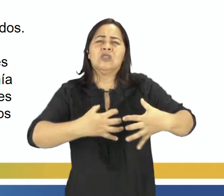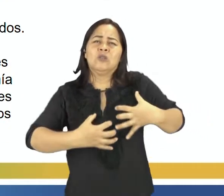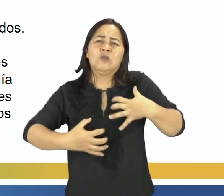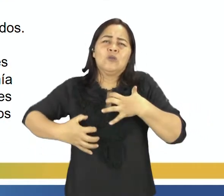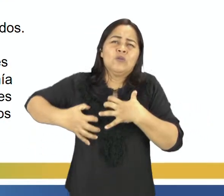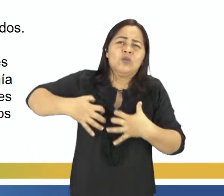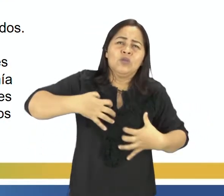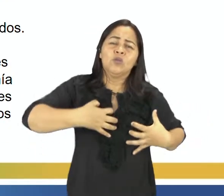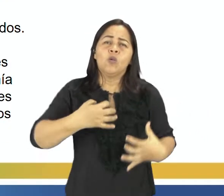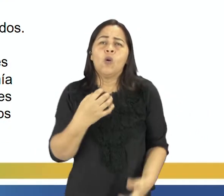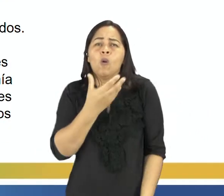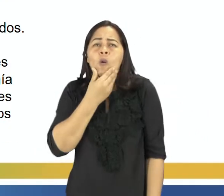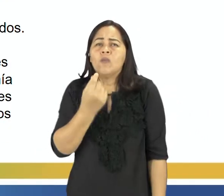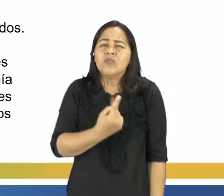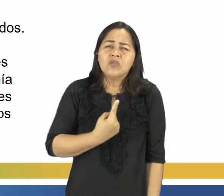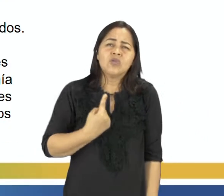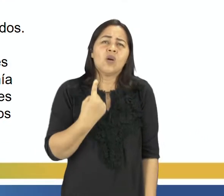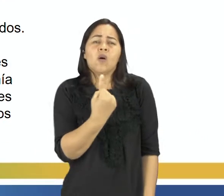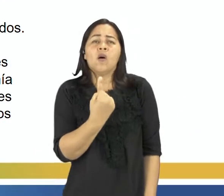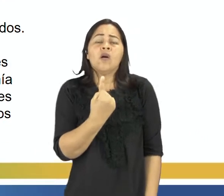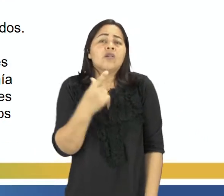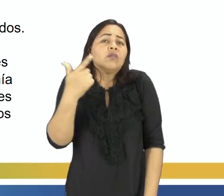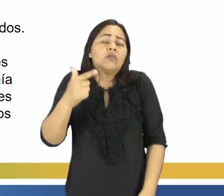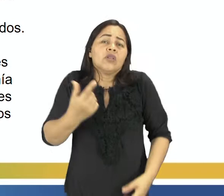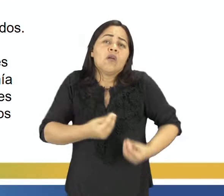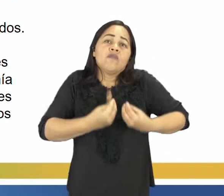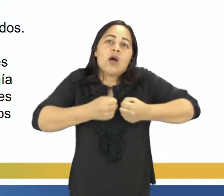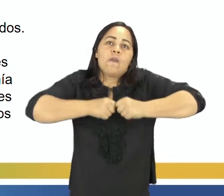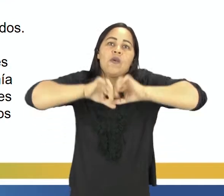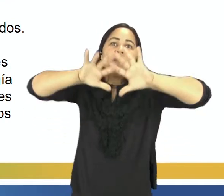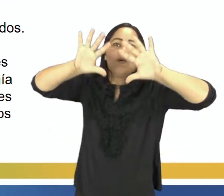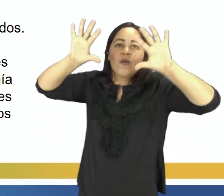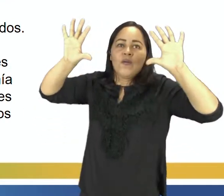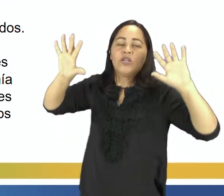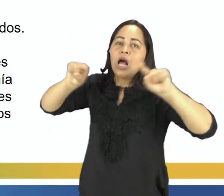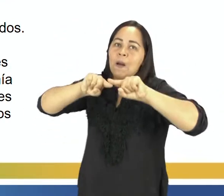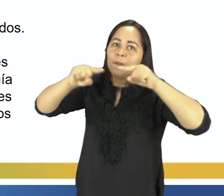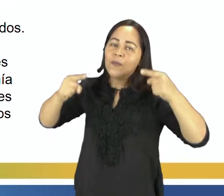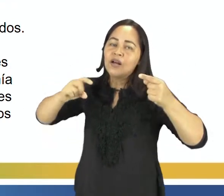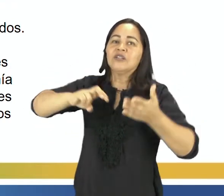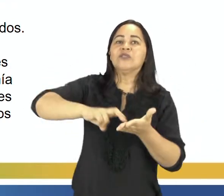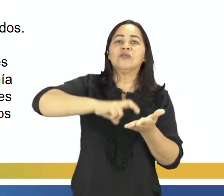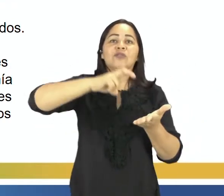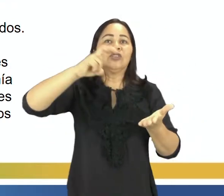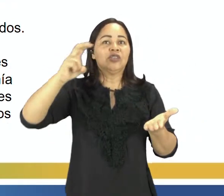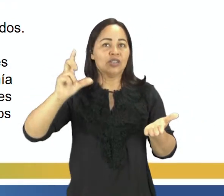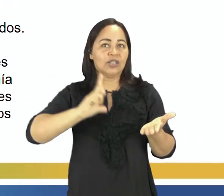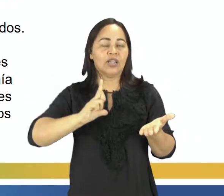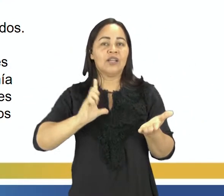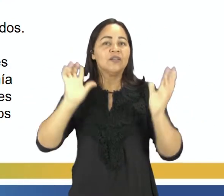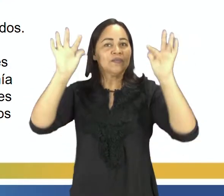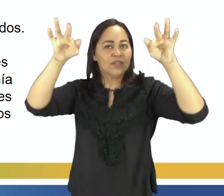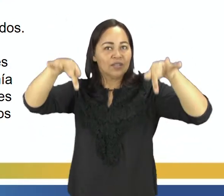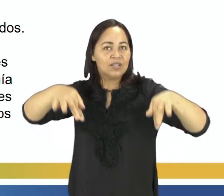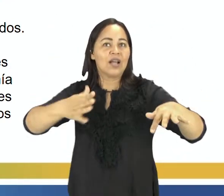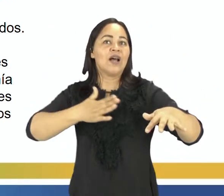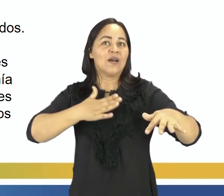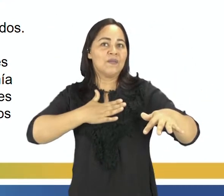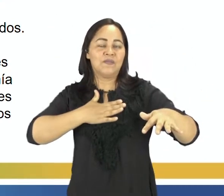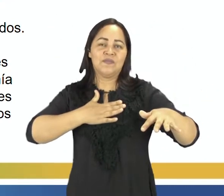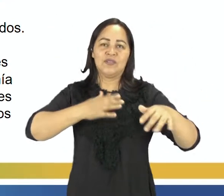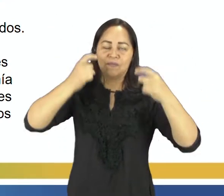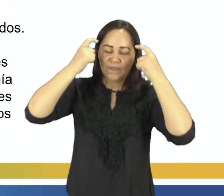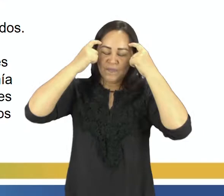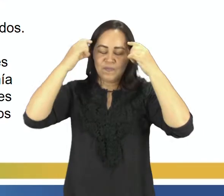un moribundo, pálidos colores, el nuevo día anuncian, y con ellos terminam mis aladas